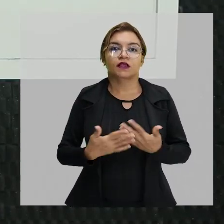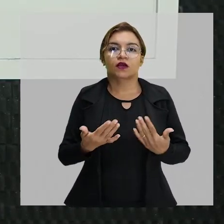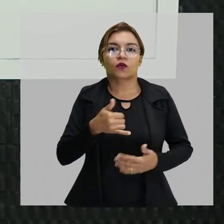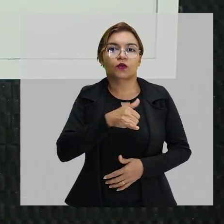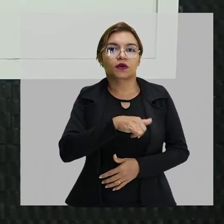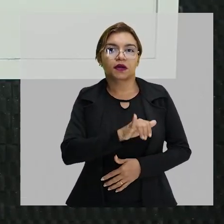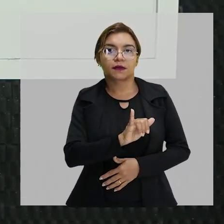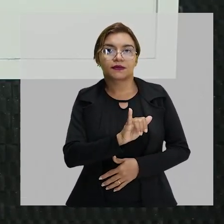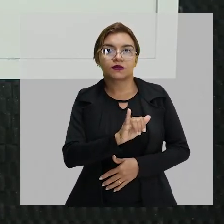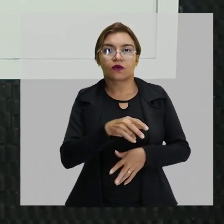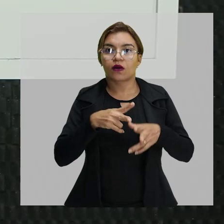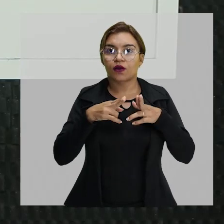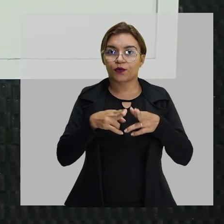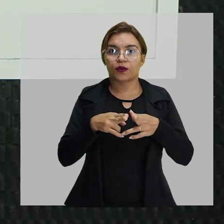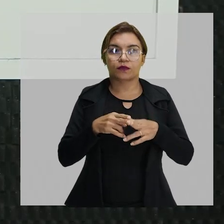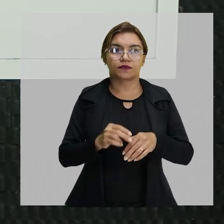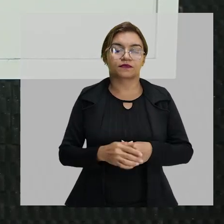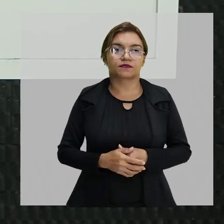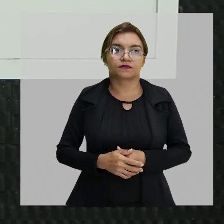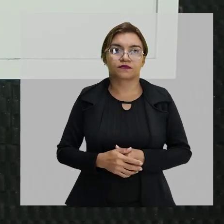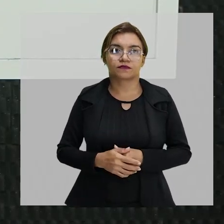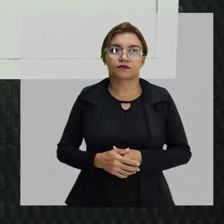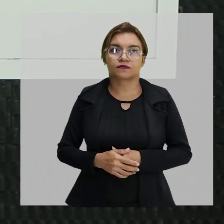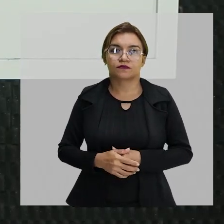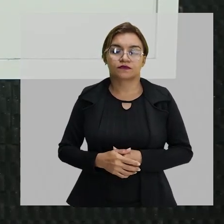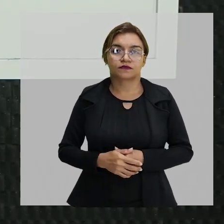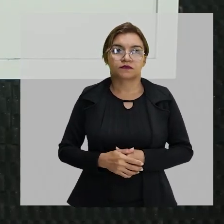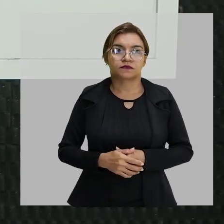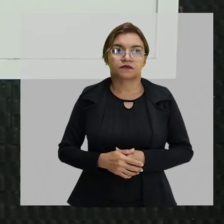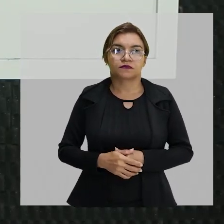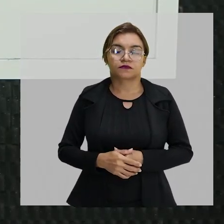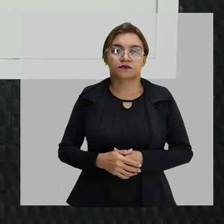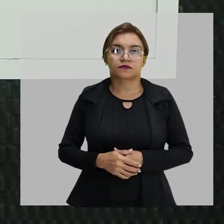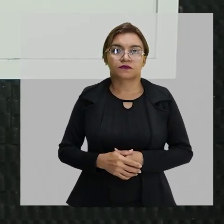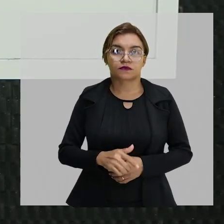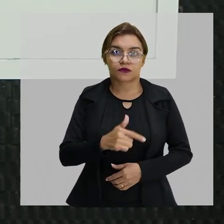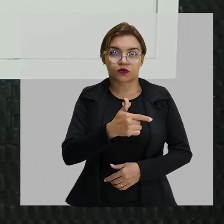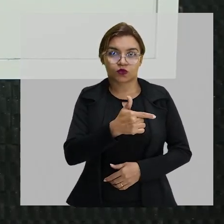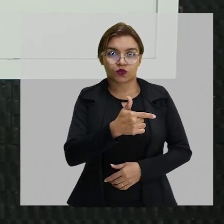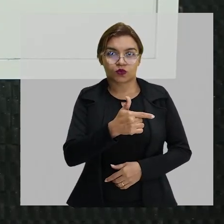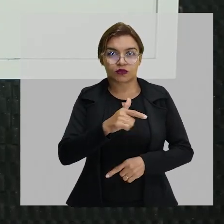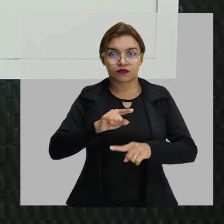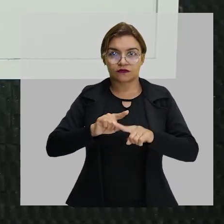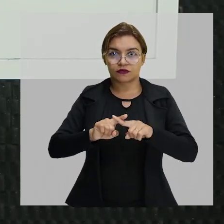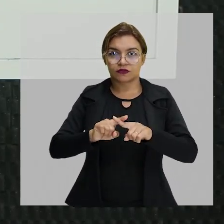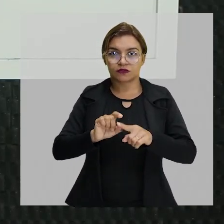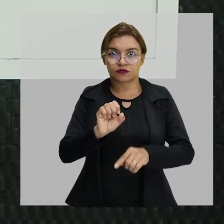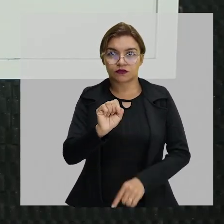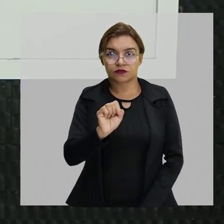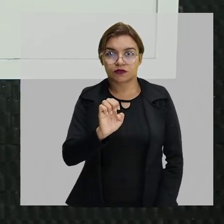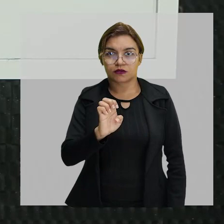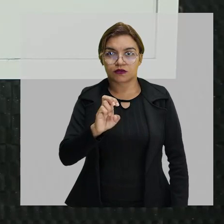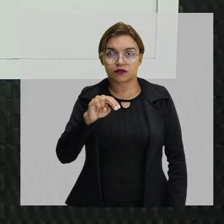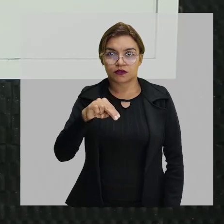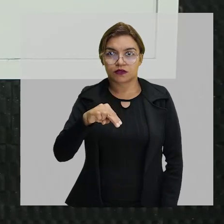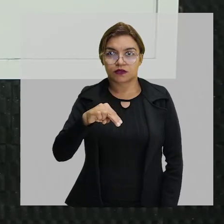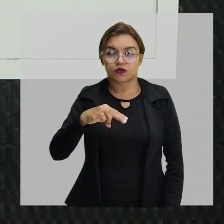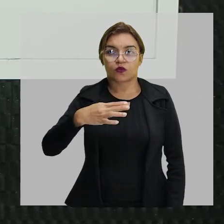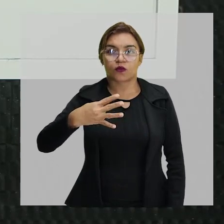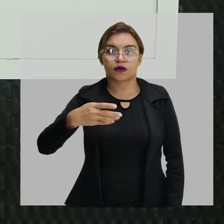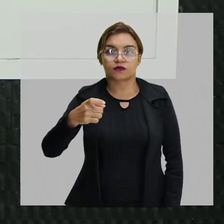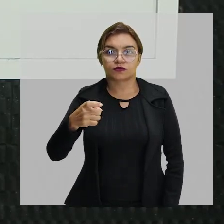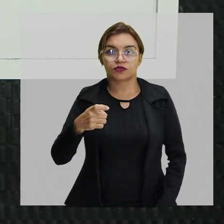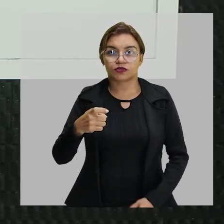ser igual a 2 vezes o seno de